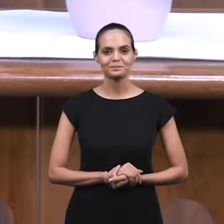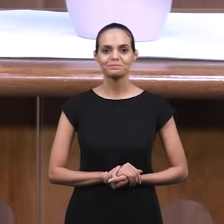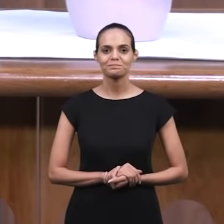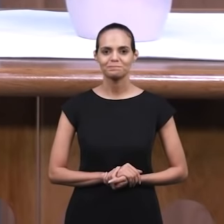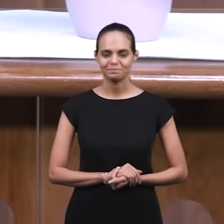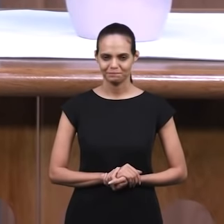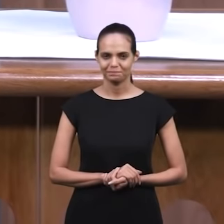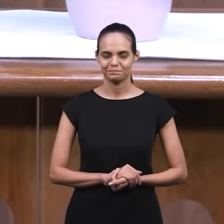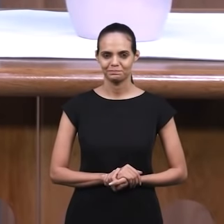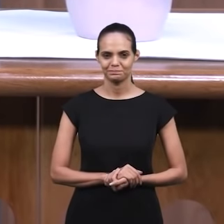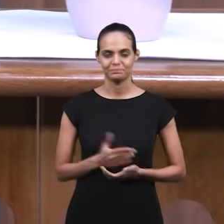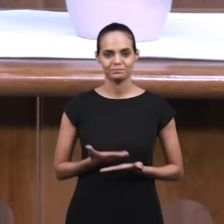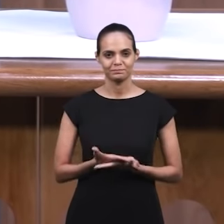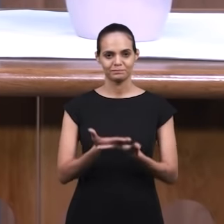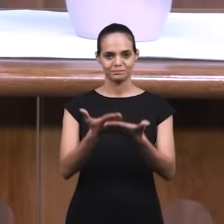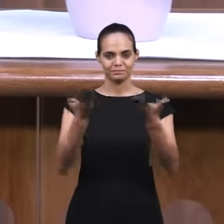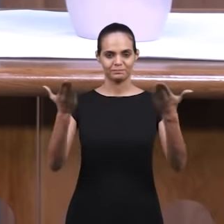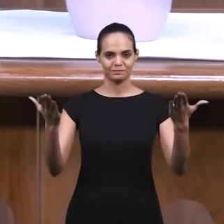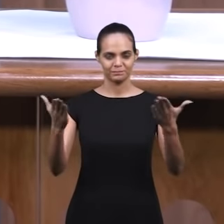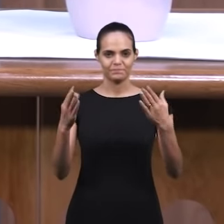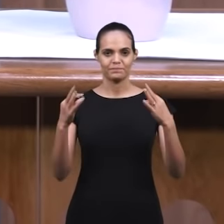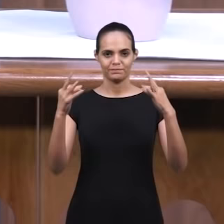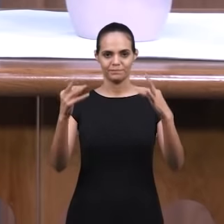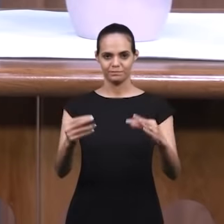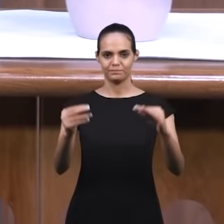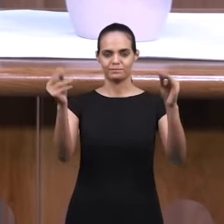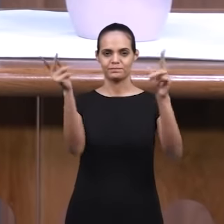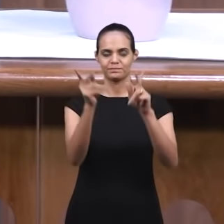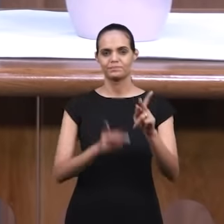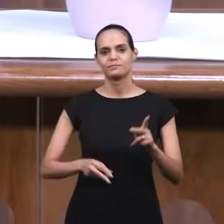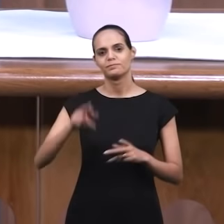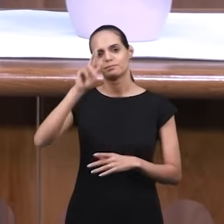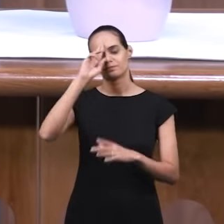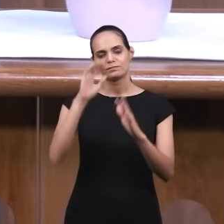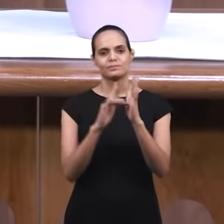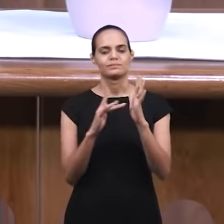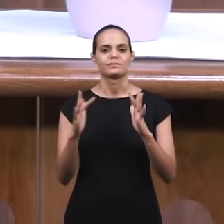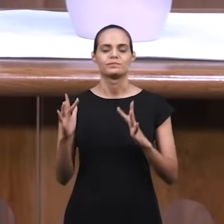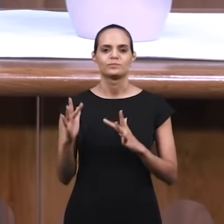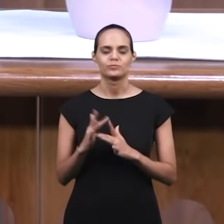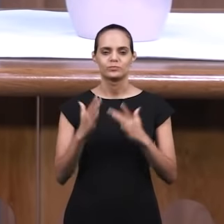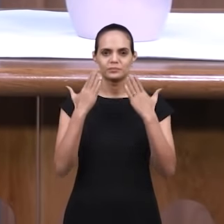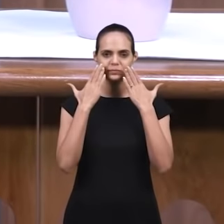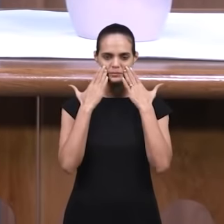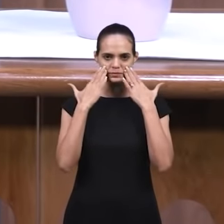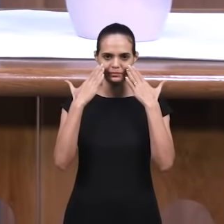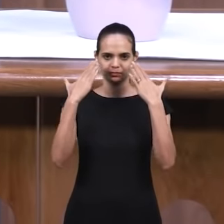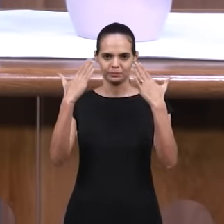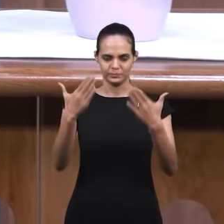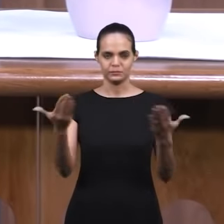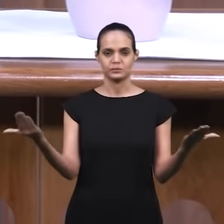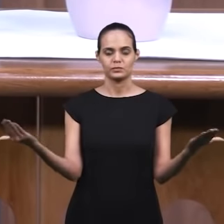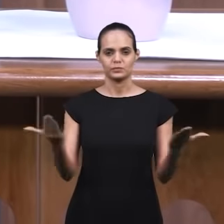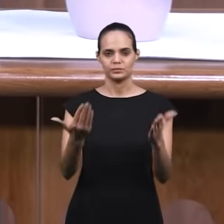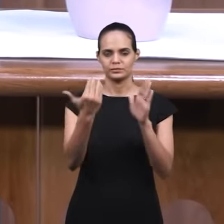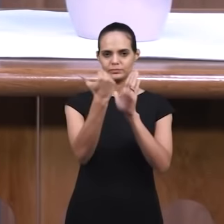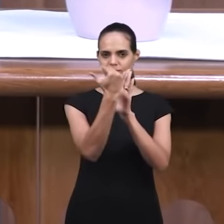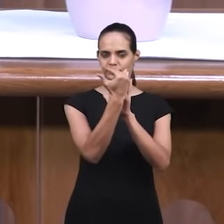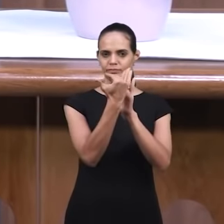Eu quero cumprimentar a todos com a paz do Senhor Jesus e apresentar aqui, nesta